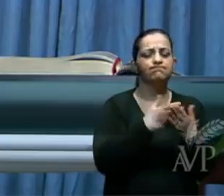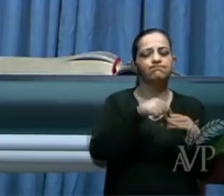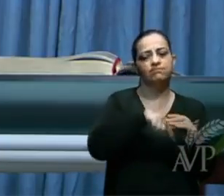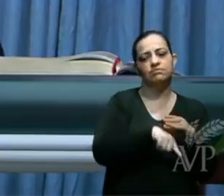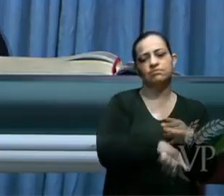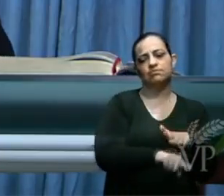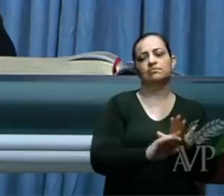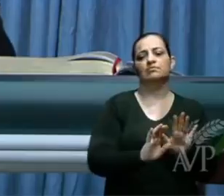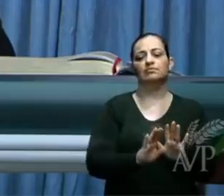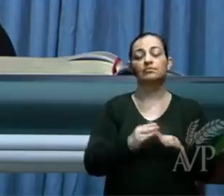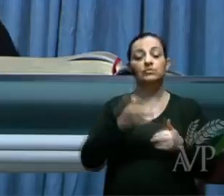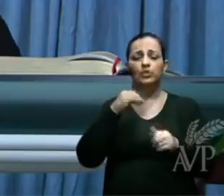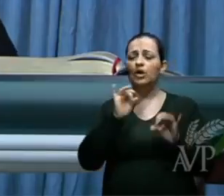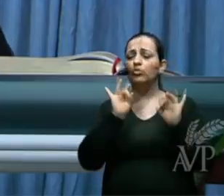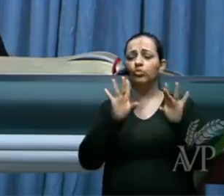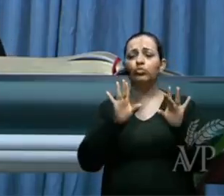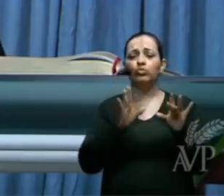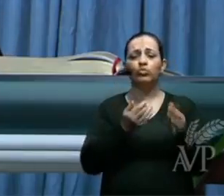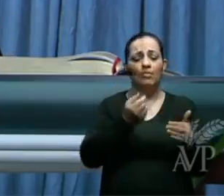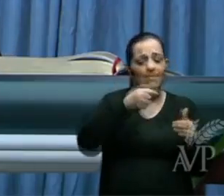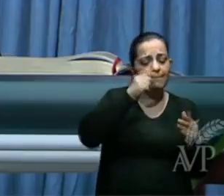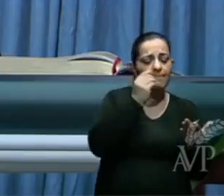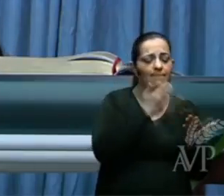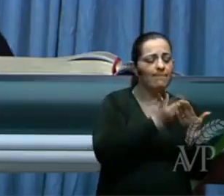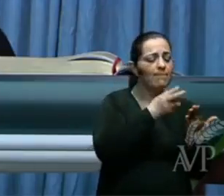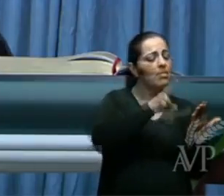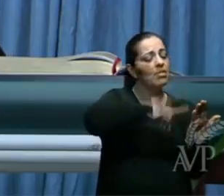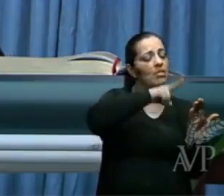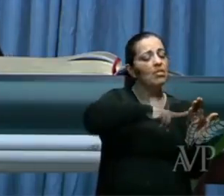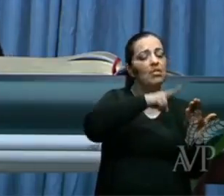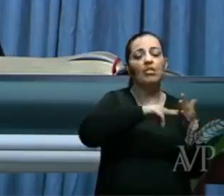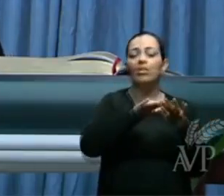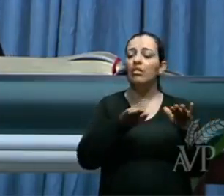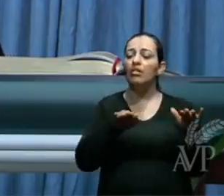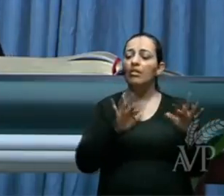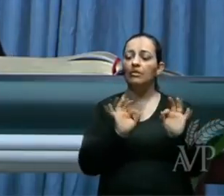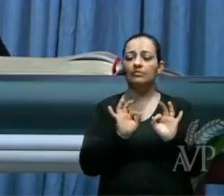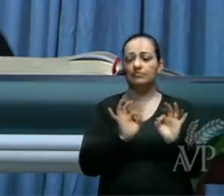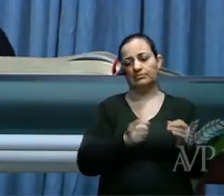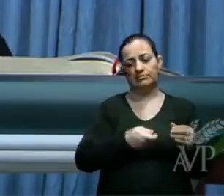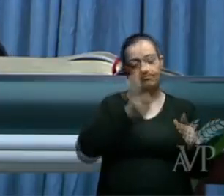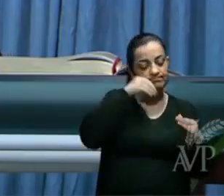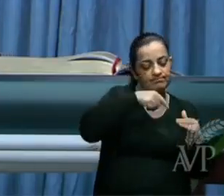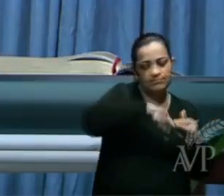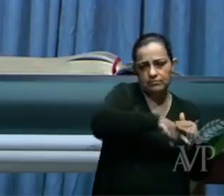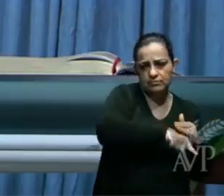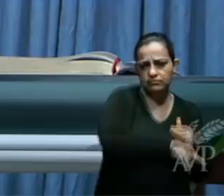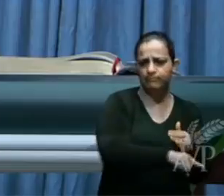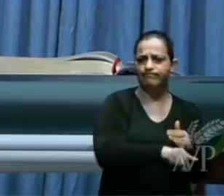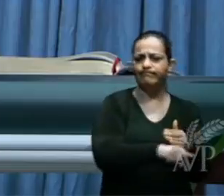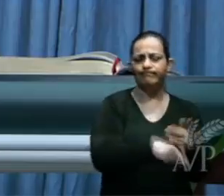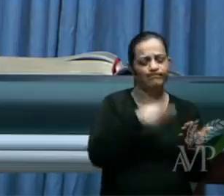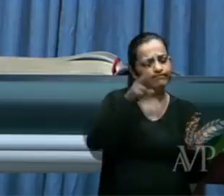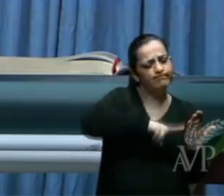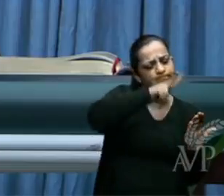à tarde não é engula ela não com uma ela como advogar